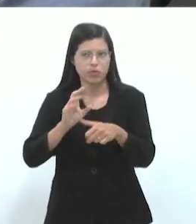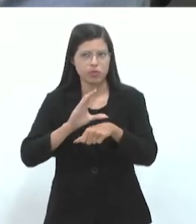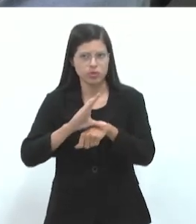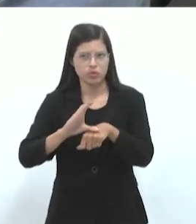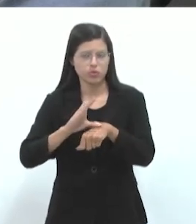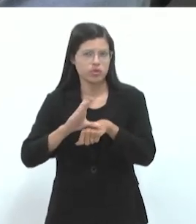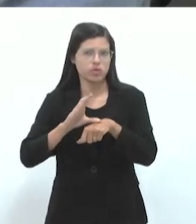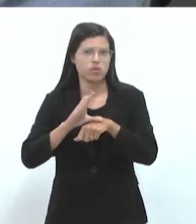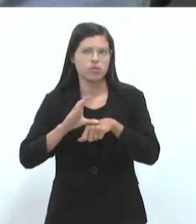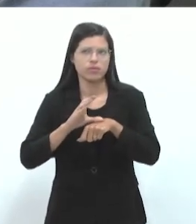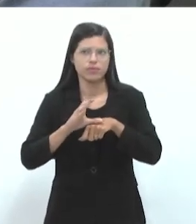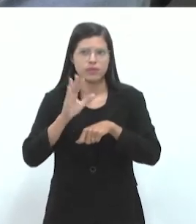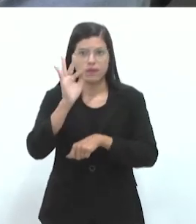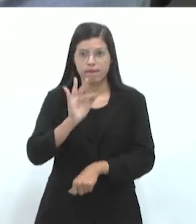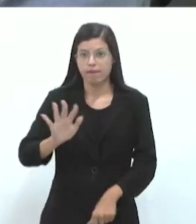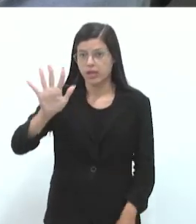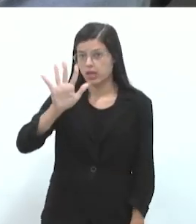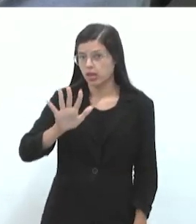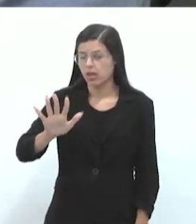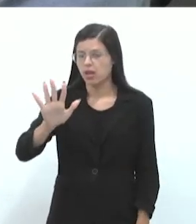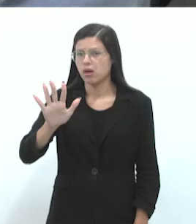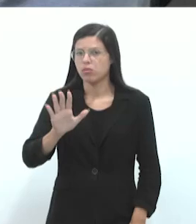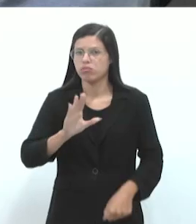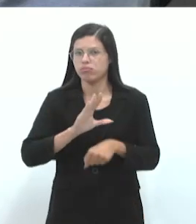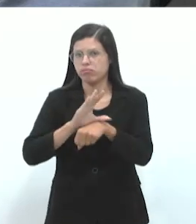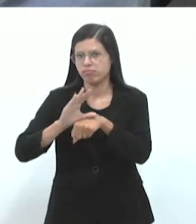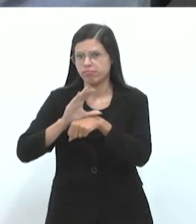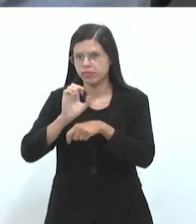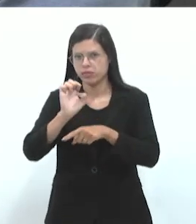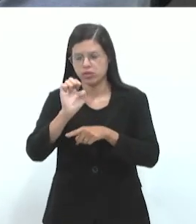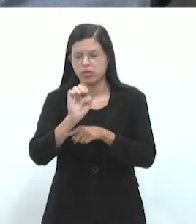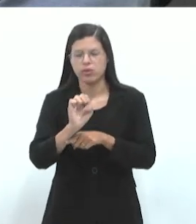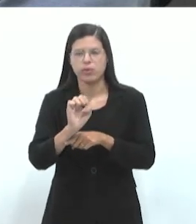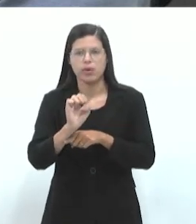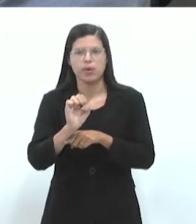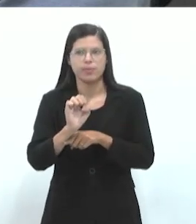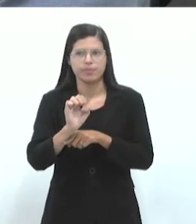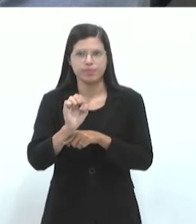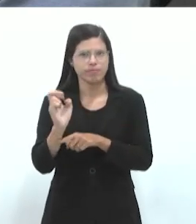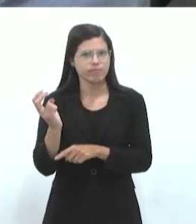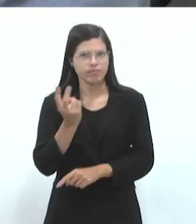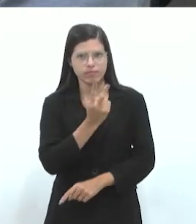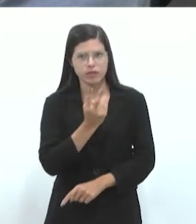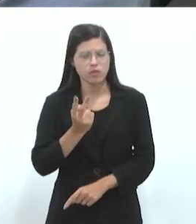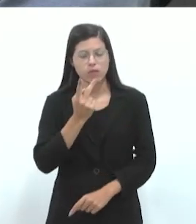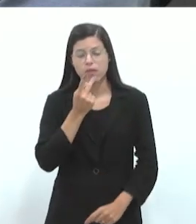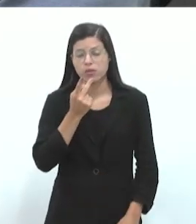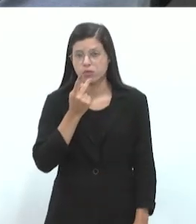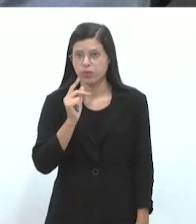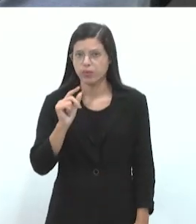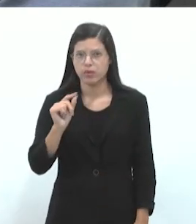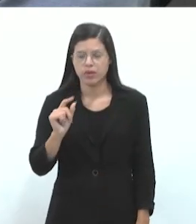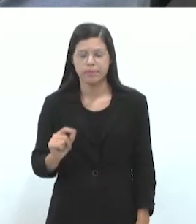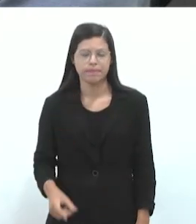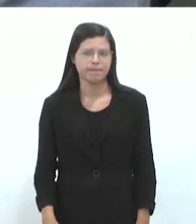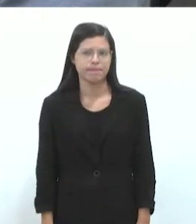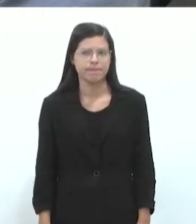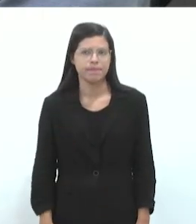A Constituição Federal e a Constituição Estadual, ela diz o seguinte,